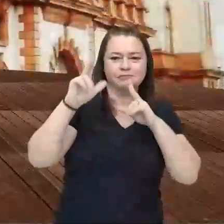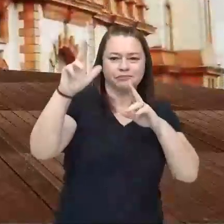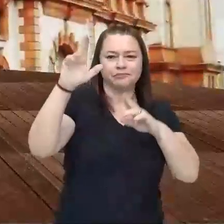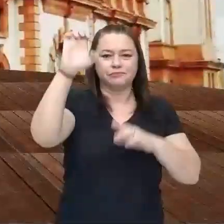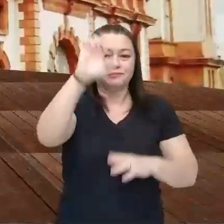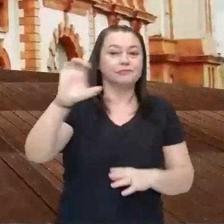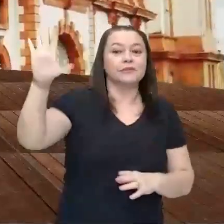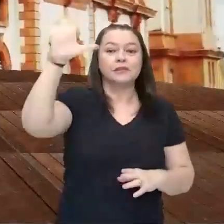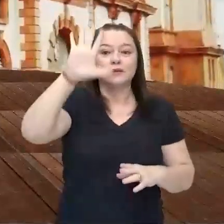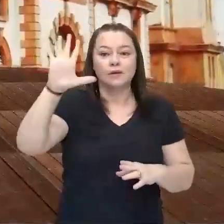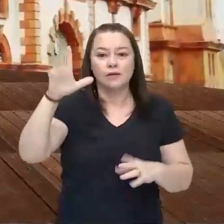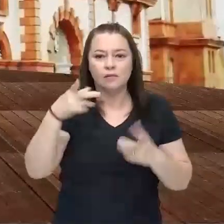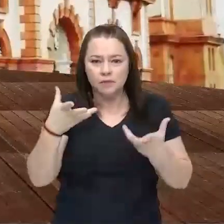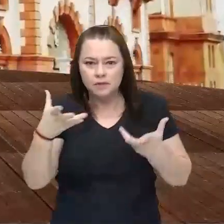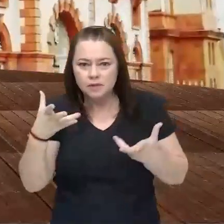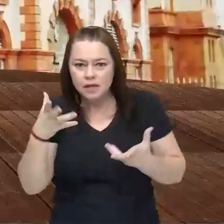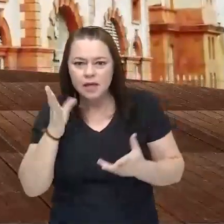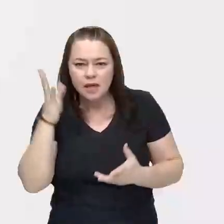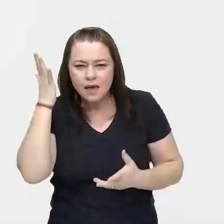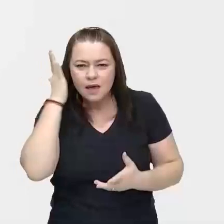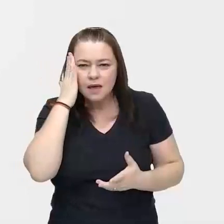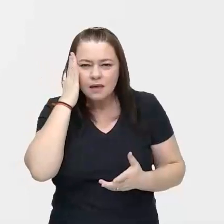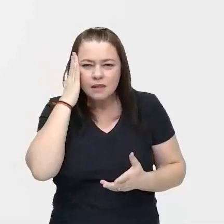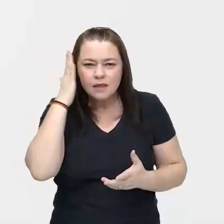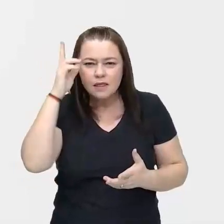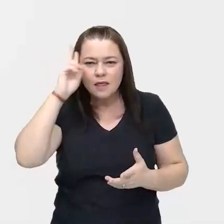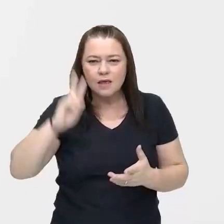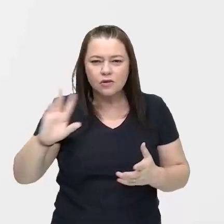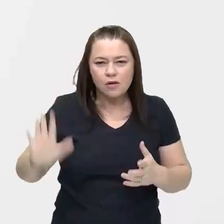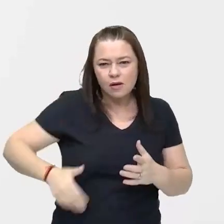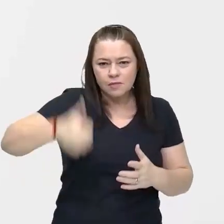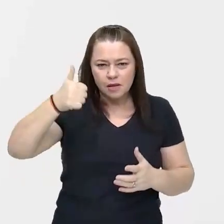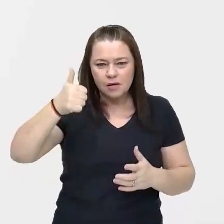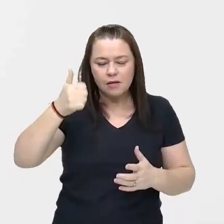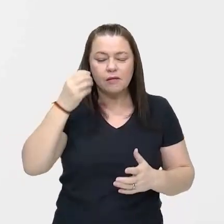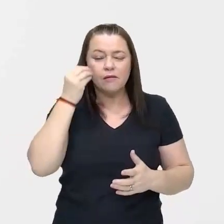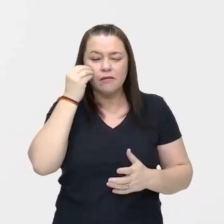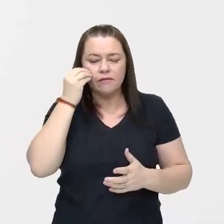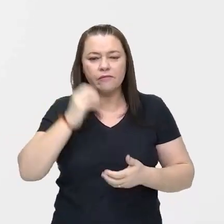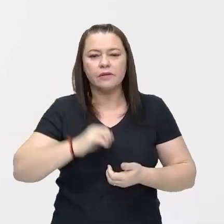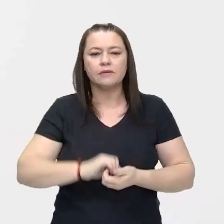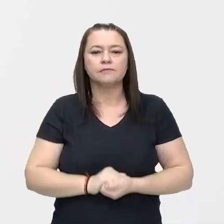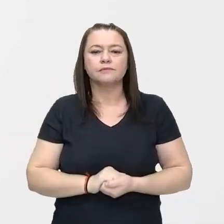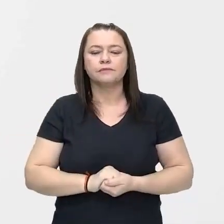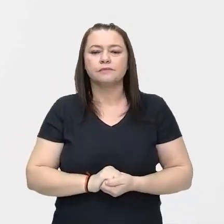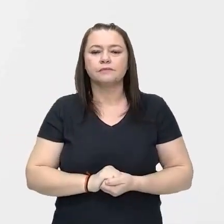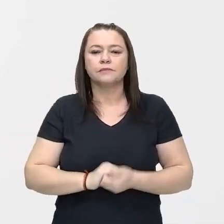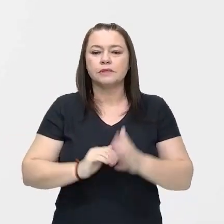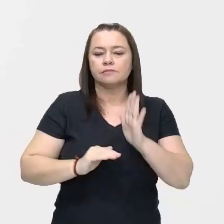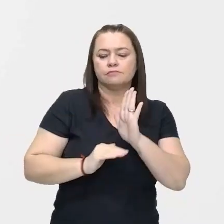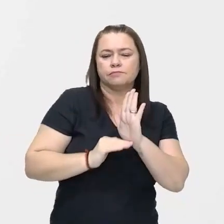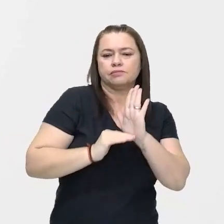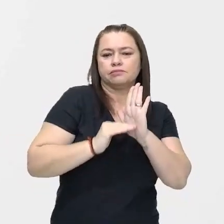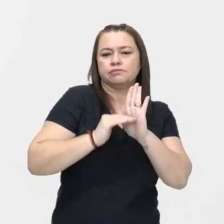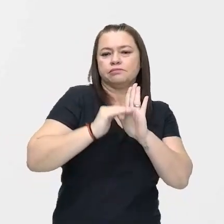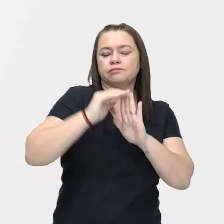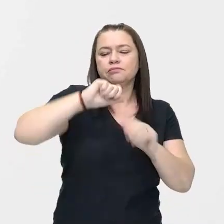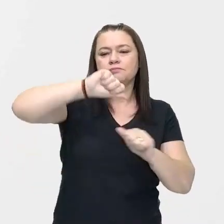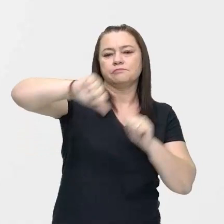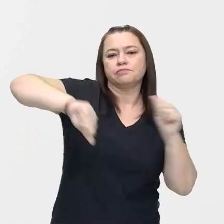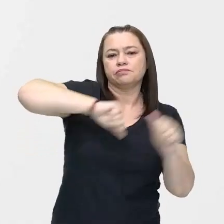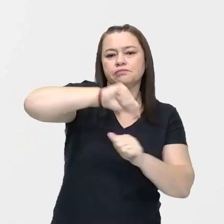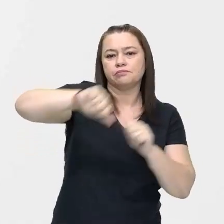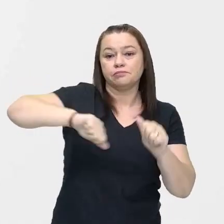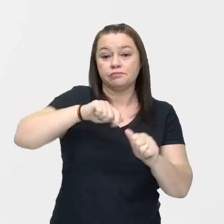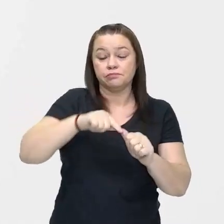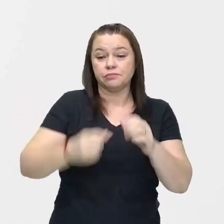entender essa história melhor? Então olha esse texto que vai aparecer aí na tela. Crescimento econômico. No auge da produção da borracha,